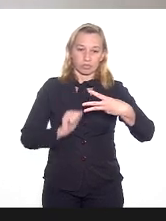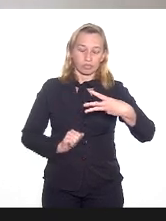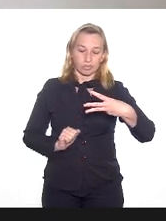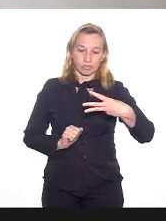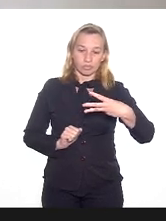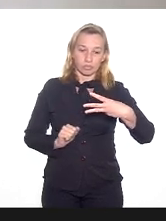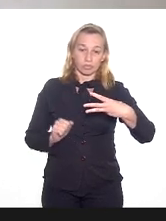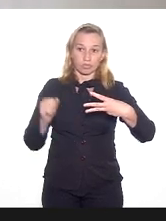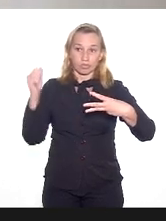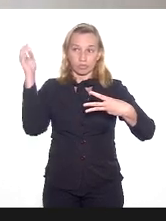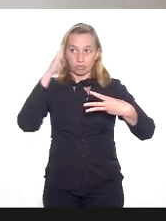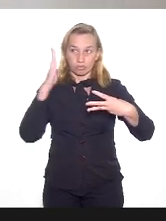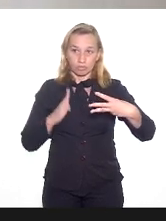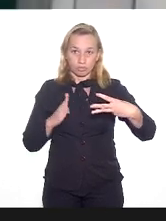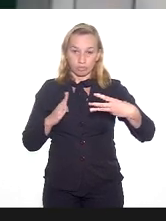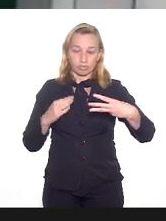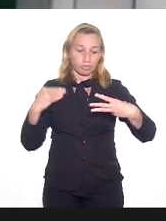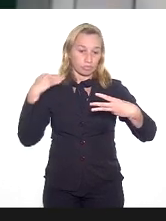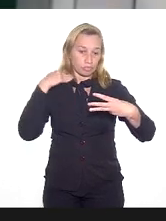ao Banco do Brasil,